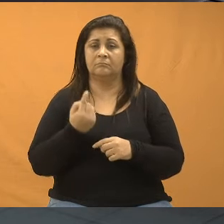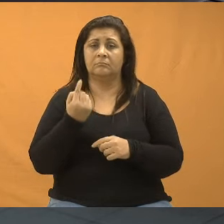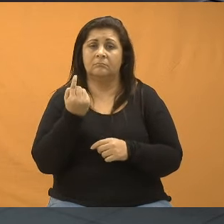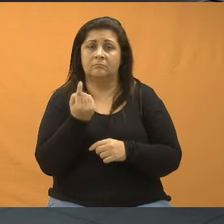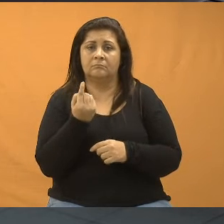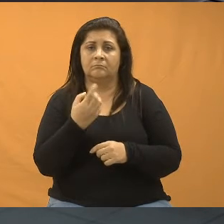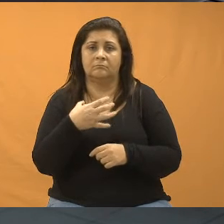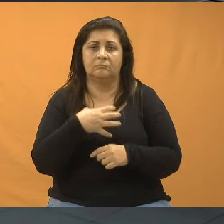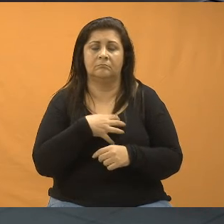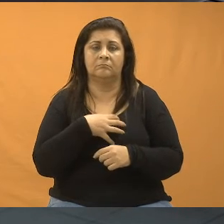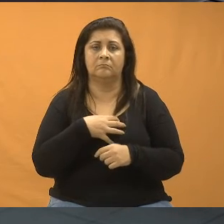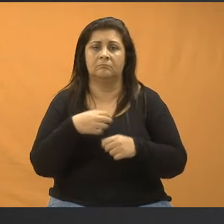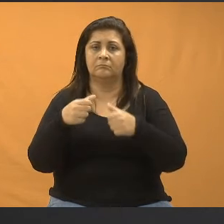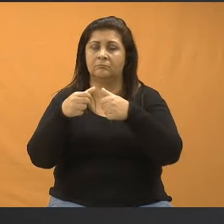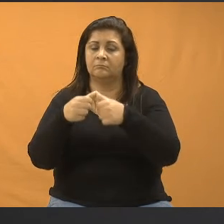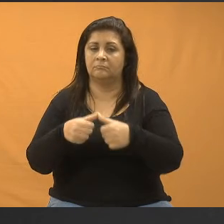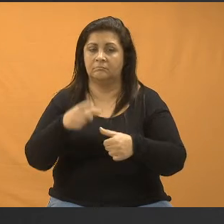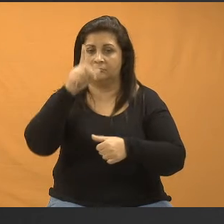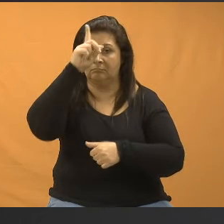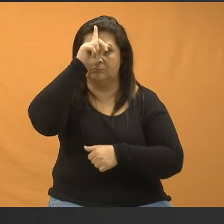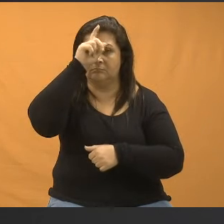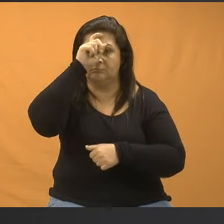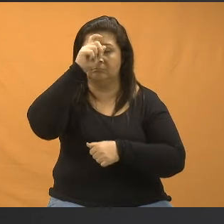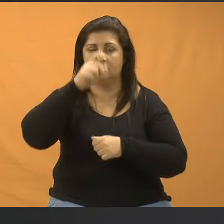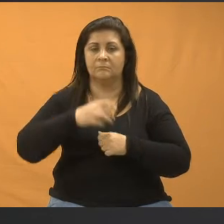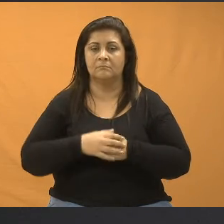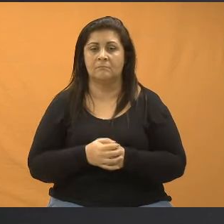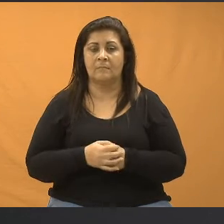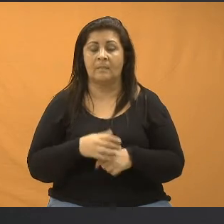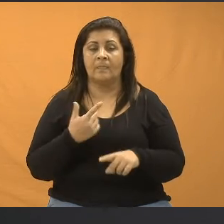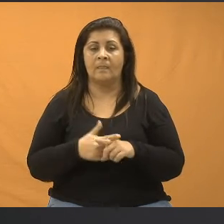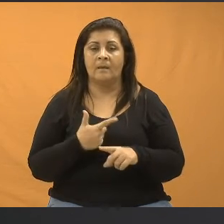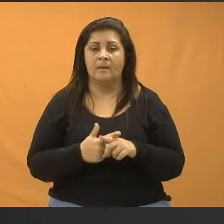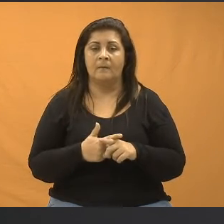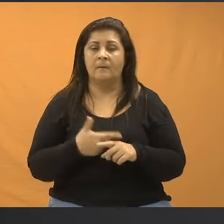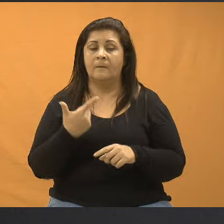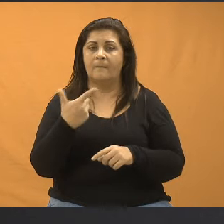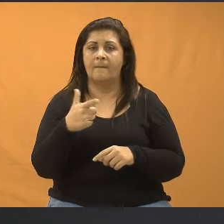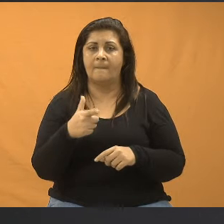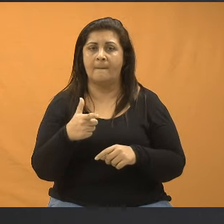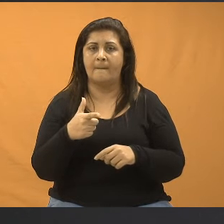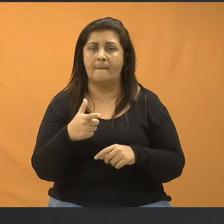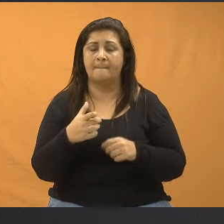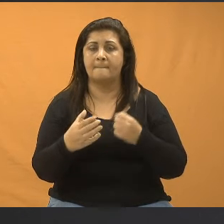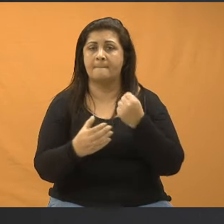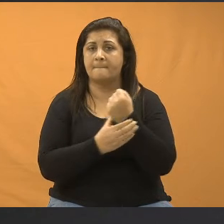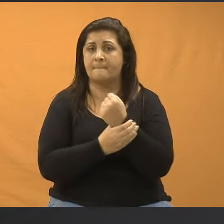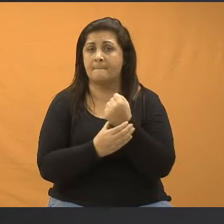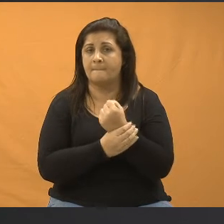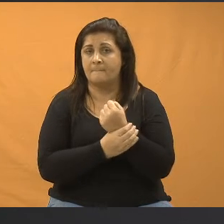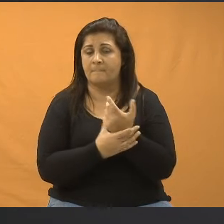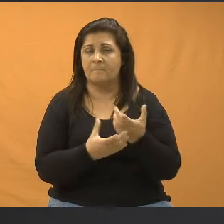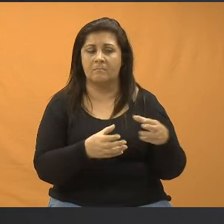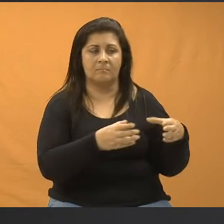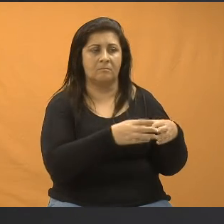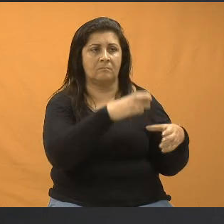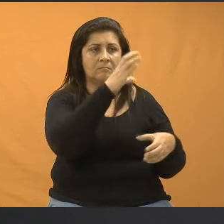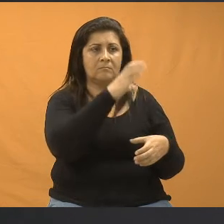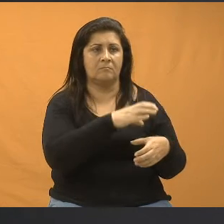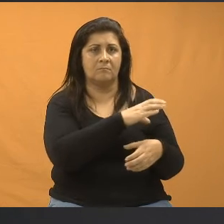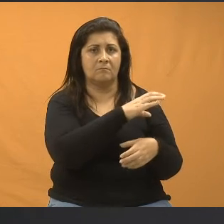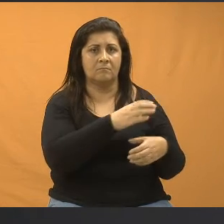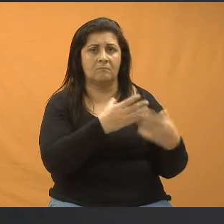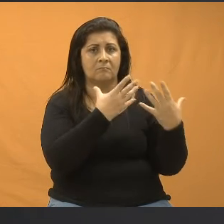garantir o funcionamento do hospital no município, porque nós não temos a segurança de que a Irmandade venha